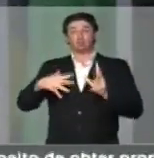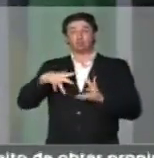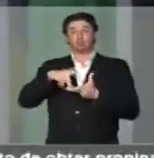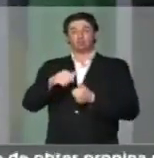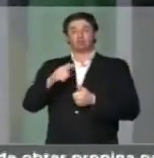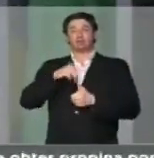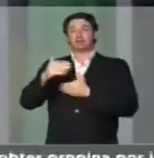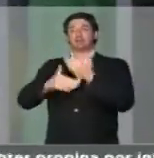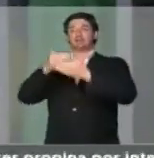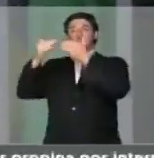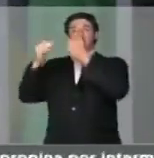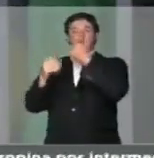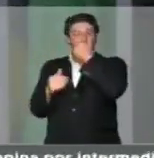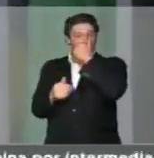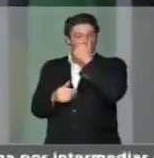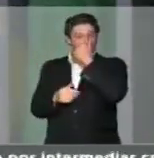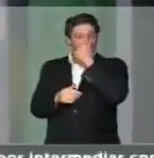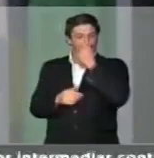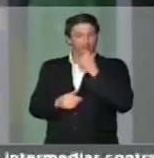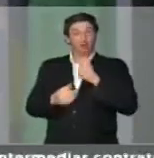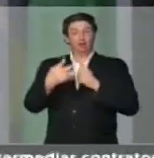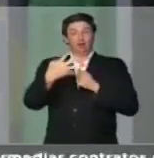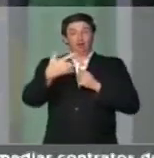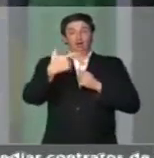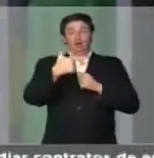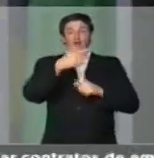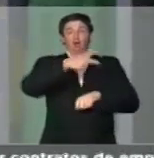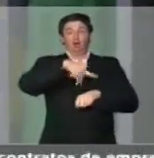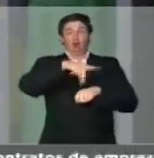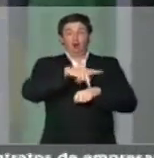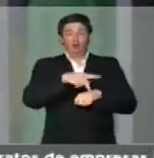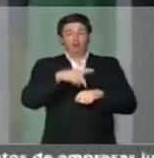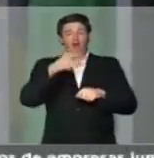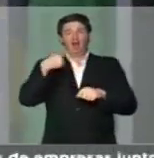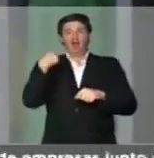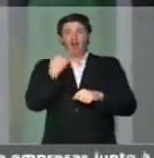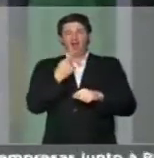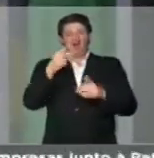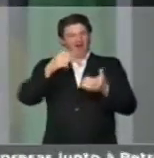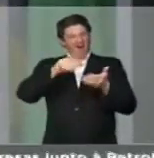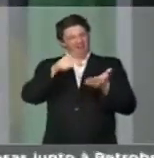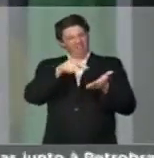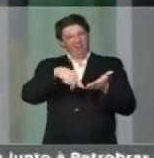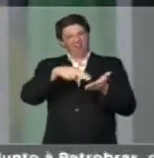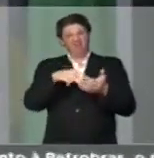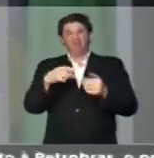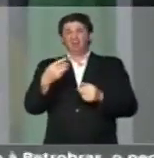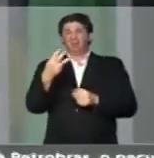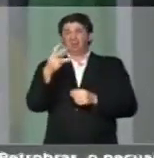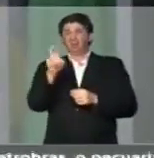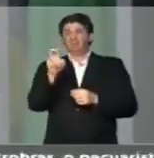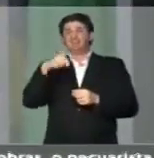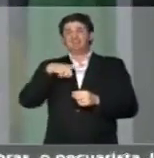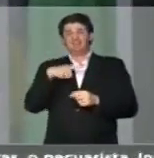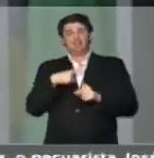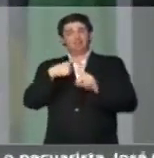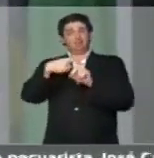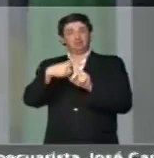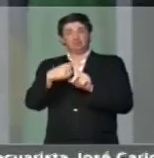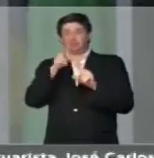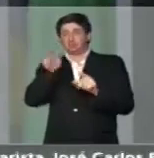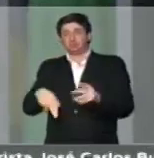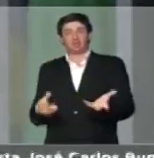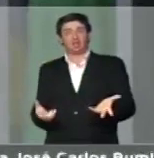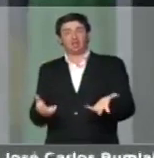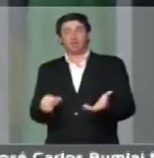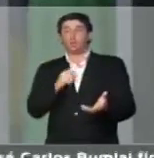teve crescimento. Dos 42 países analisados, 35 obtiveram resultado positivo